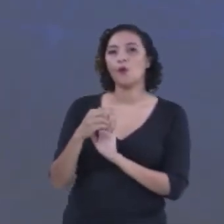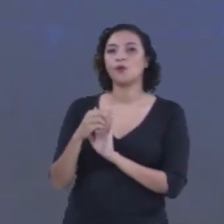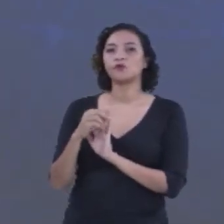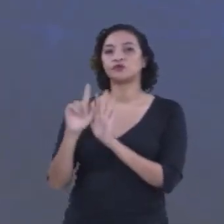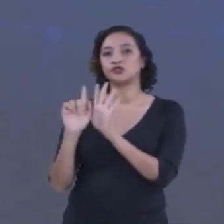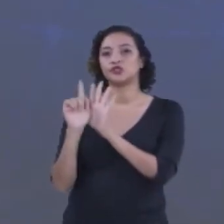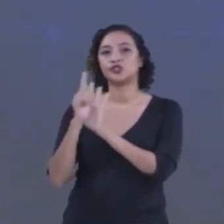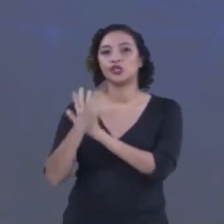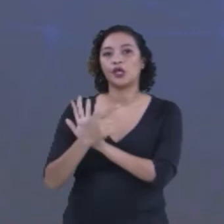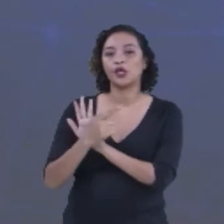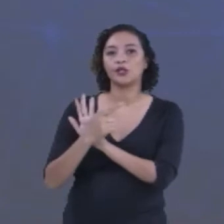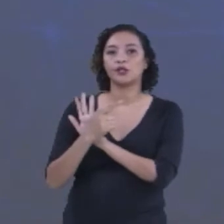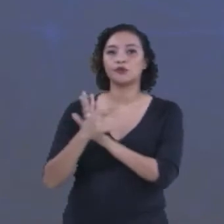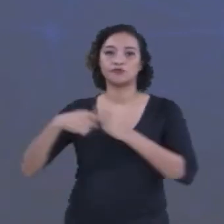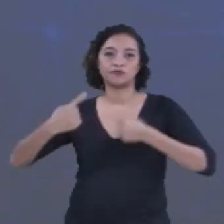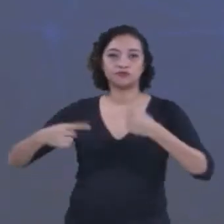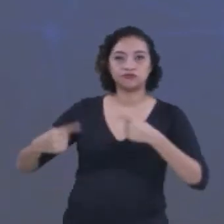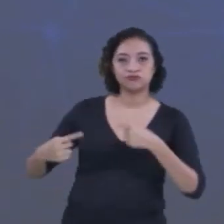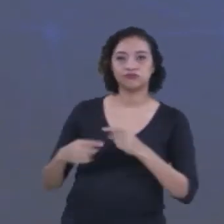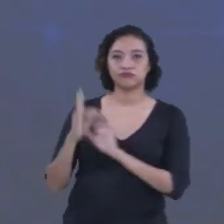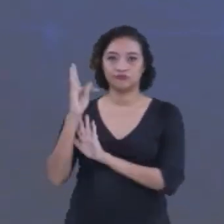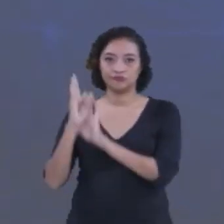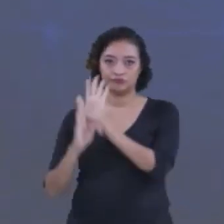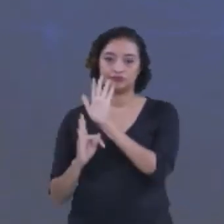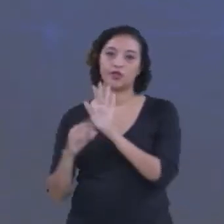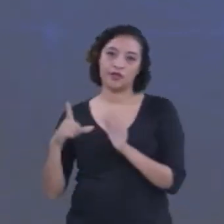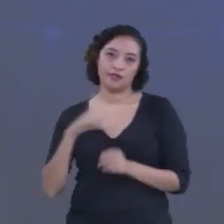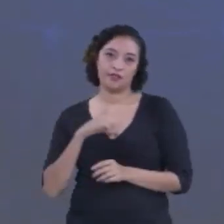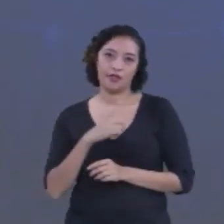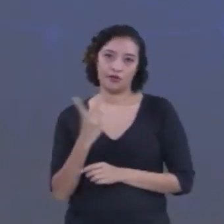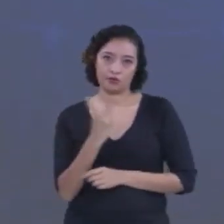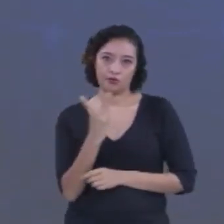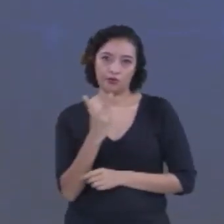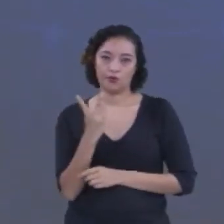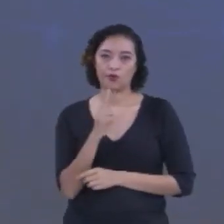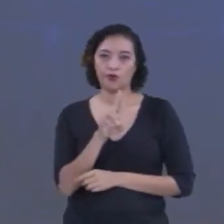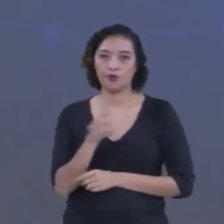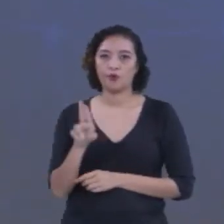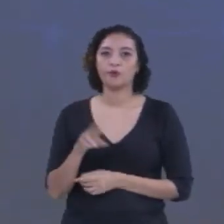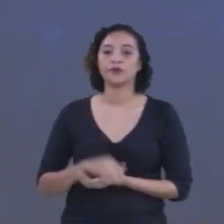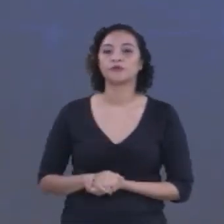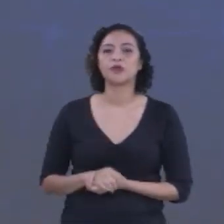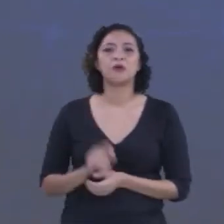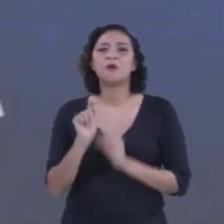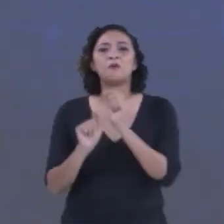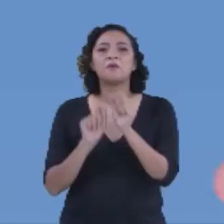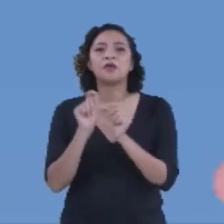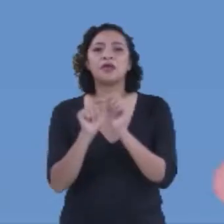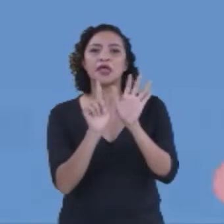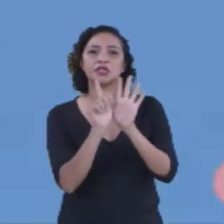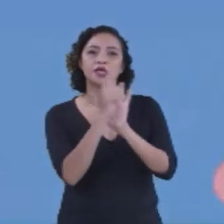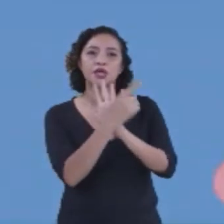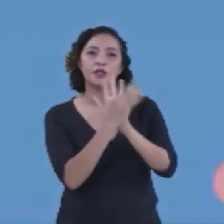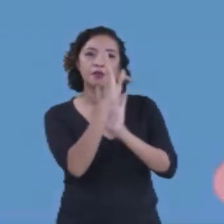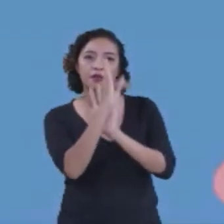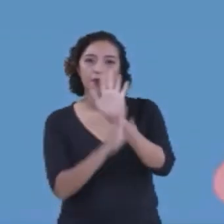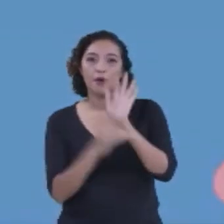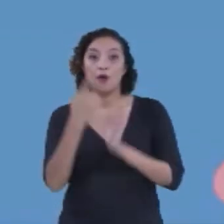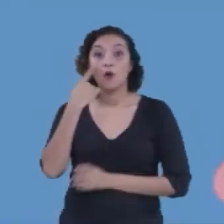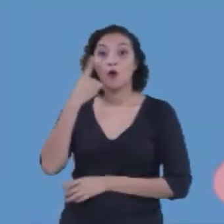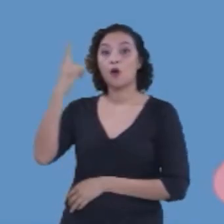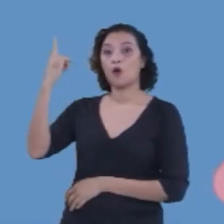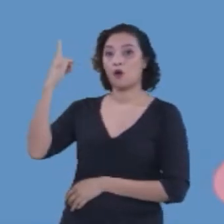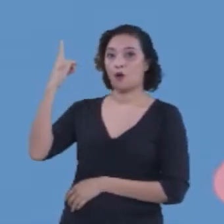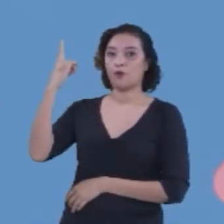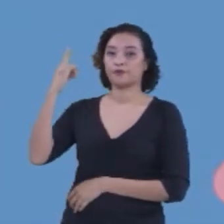Existem essas duas nomenclaturas. Mas o que seria um gênero textual? Então, vamos visualizar aí no nosso texto desta